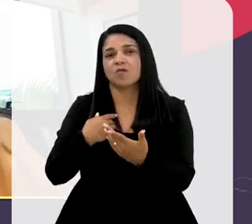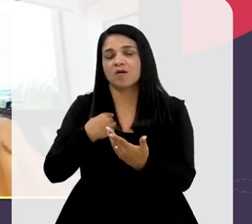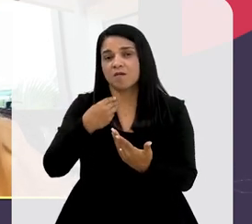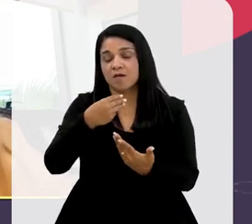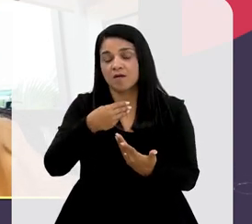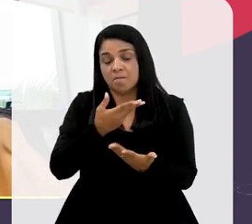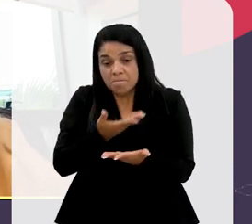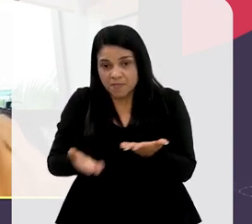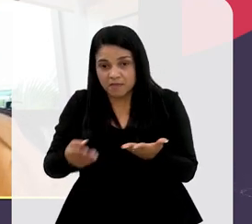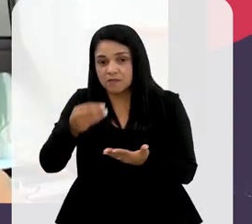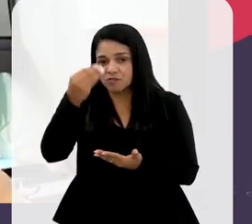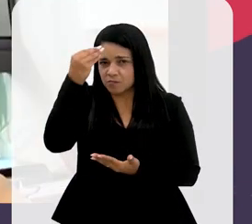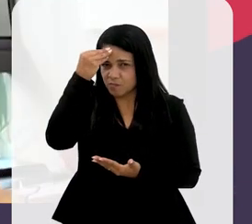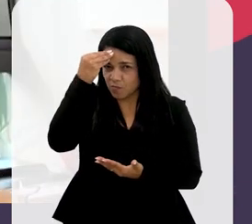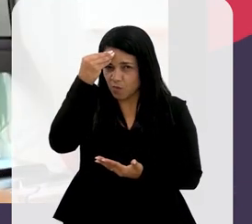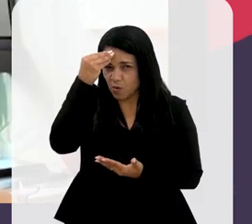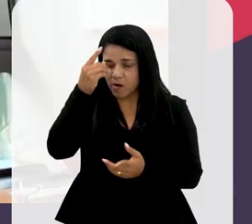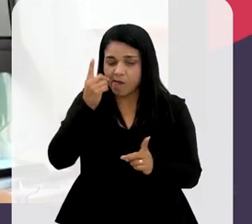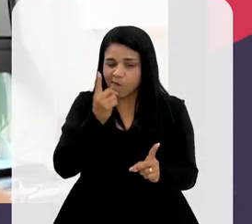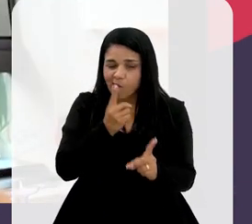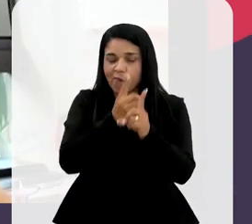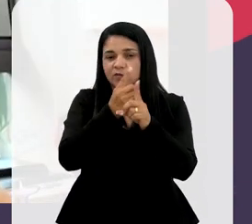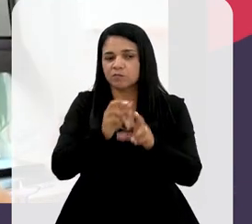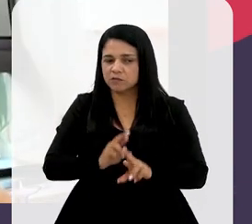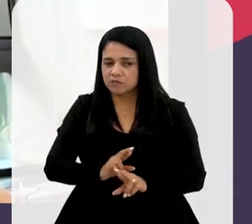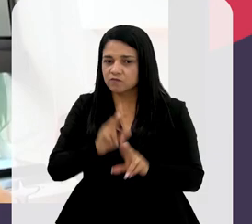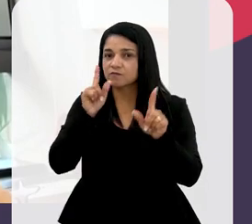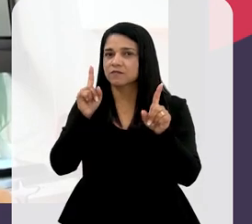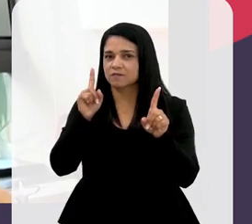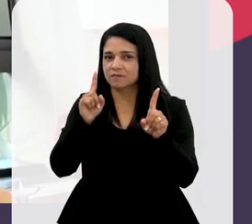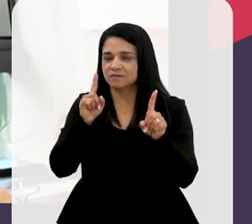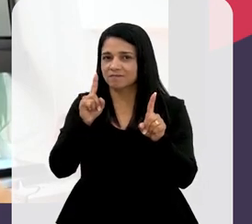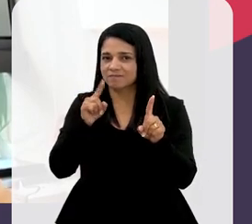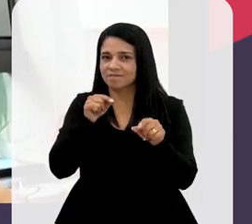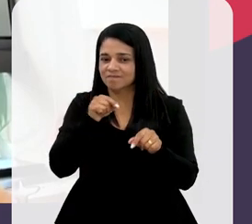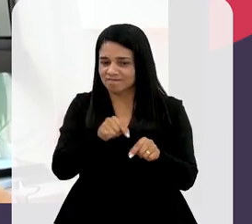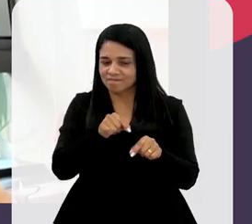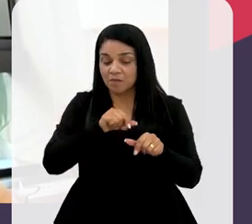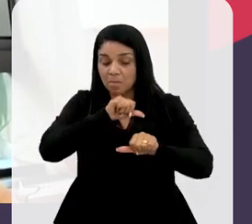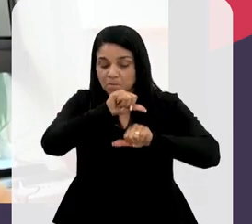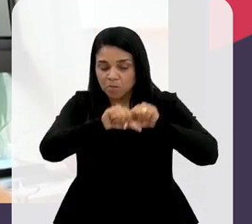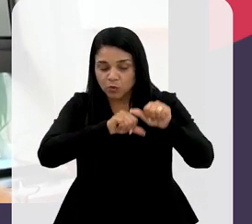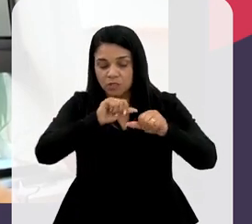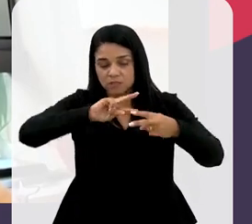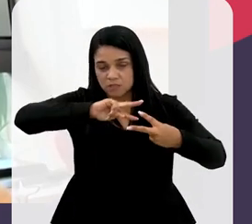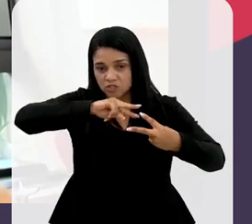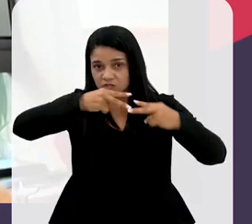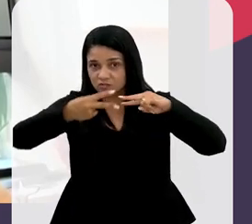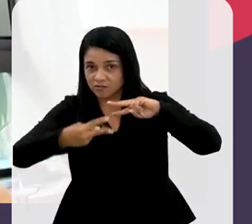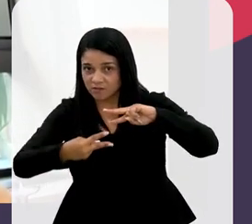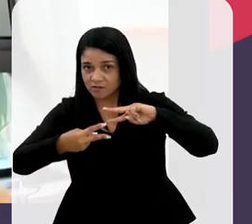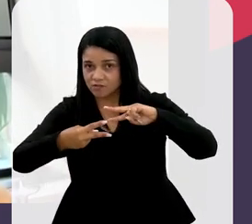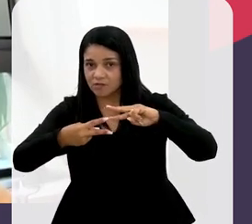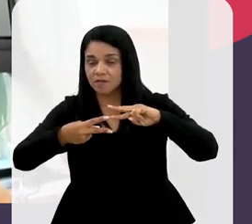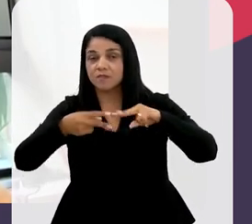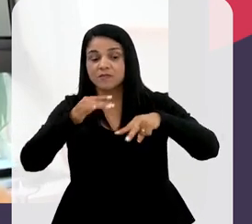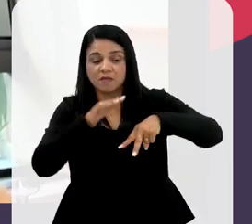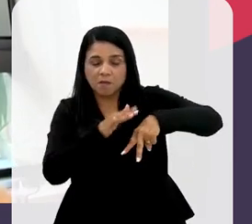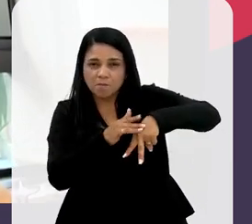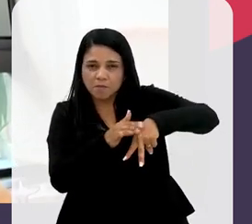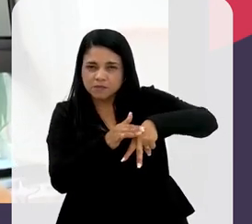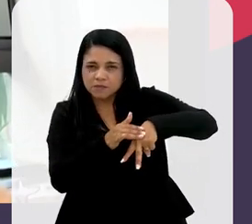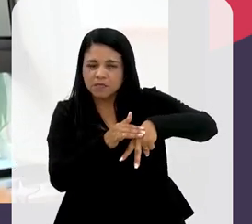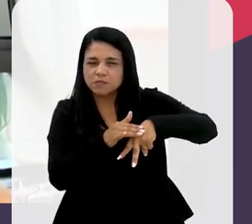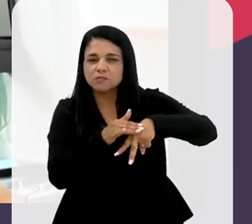evoluíam com alteração de memória, e nós encontramos essa diferença maior, essa presença maior dessa alteração genética